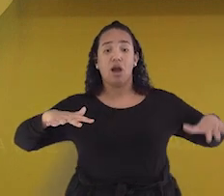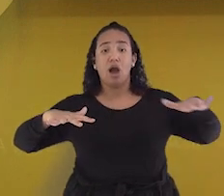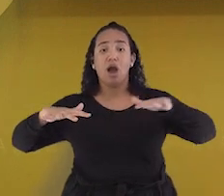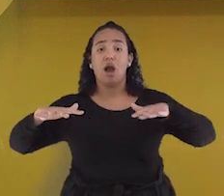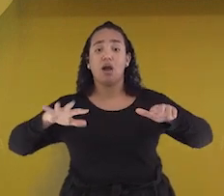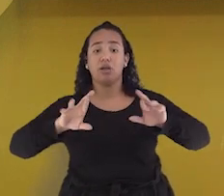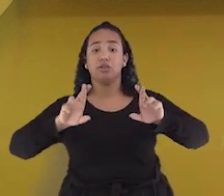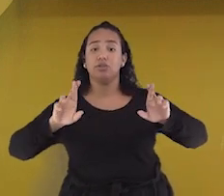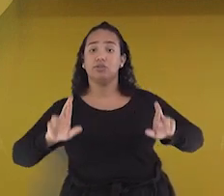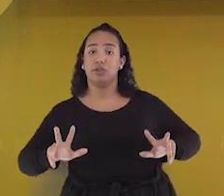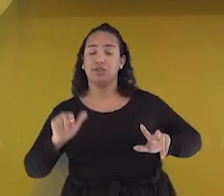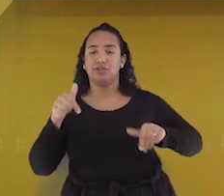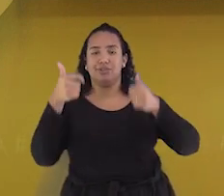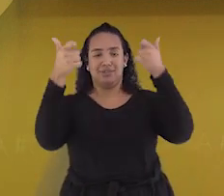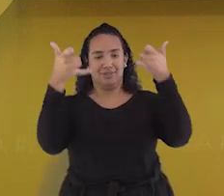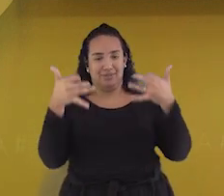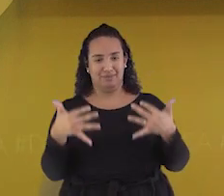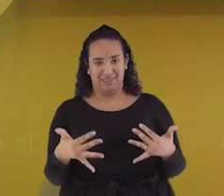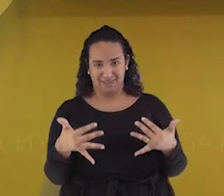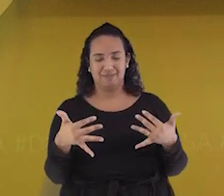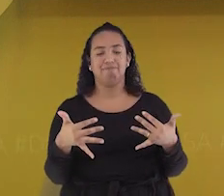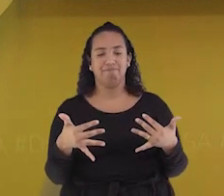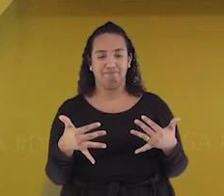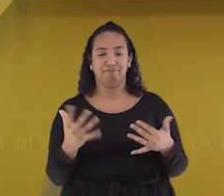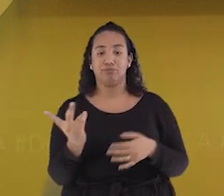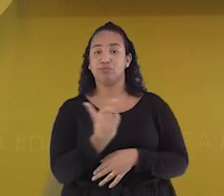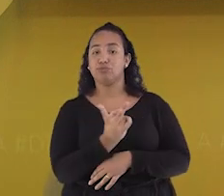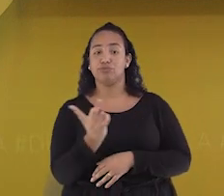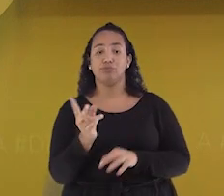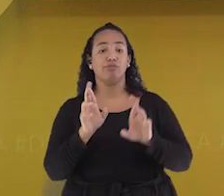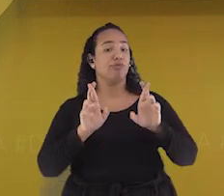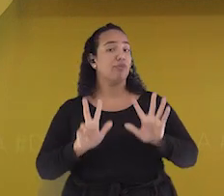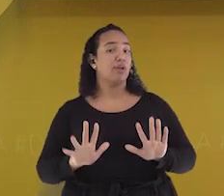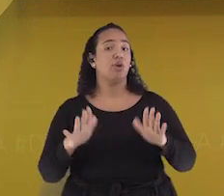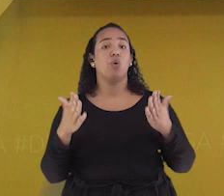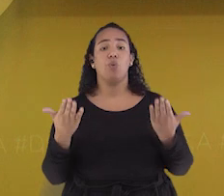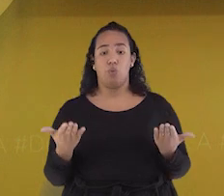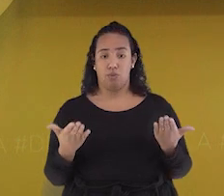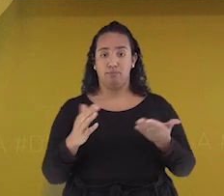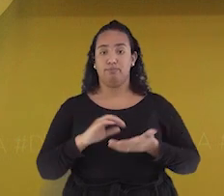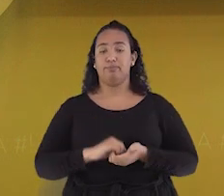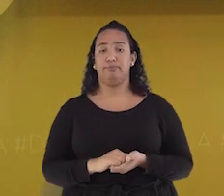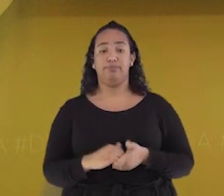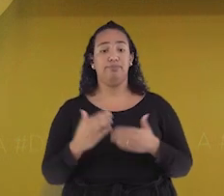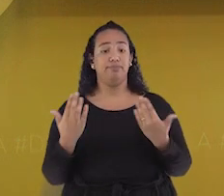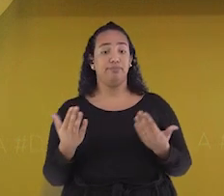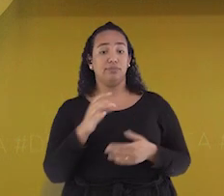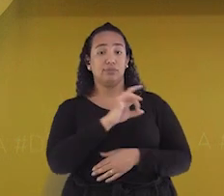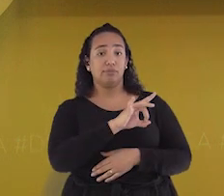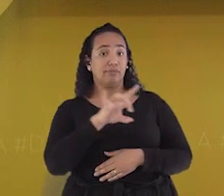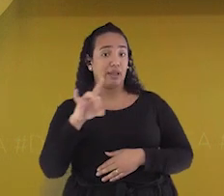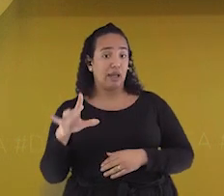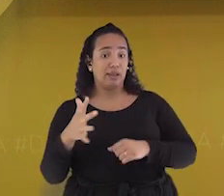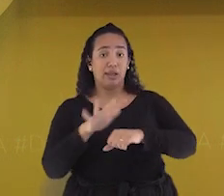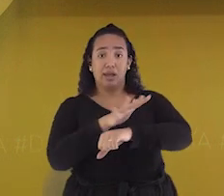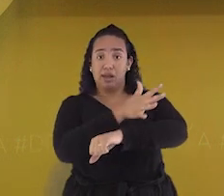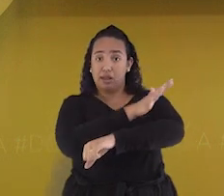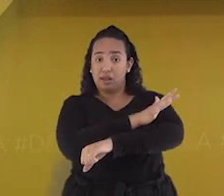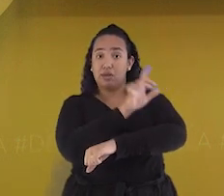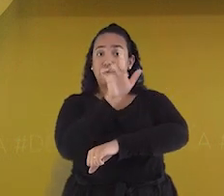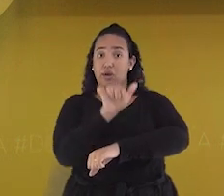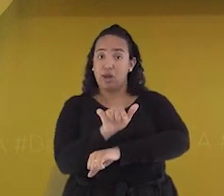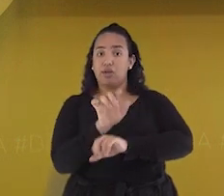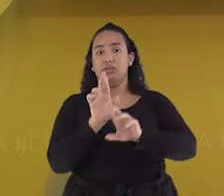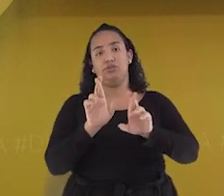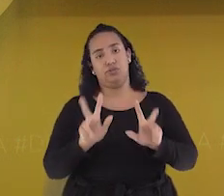distintas para explicar as diferenças entre esses dois tipos de relevo. Cada desenho desse é um tipo